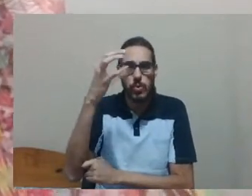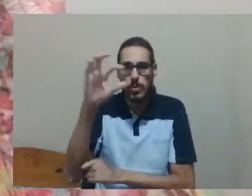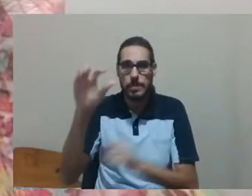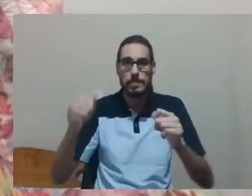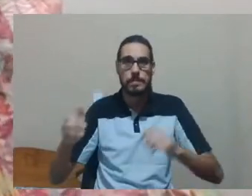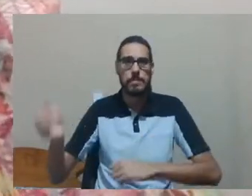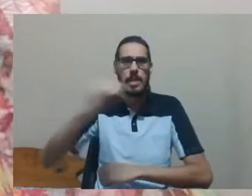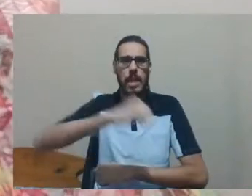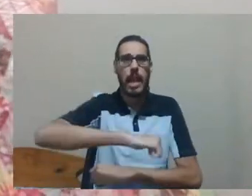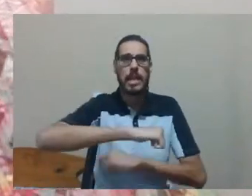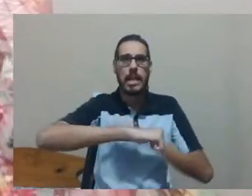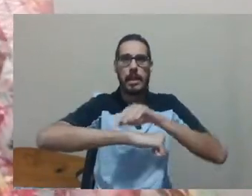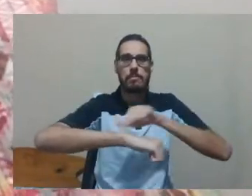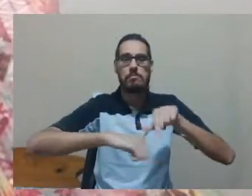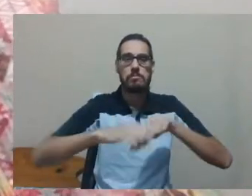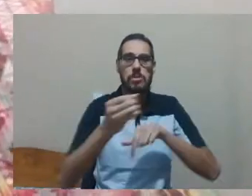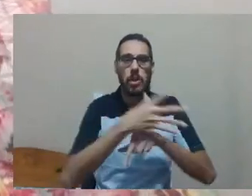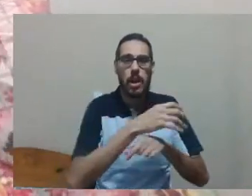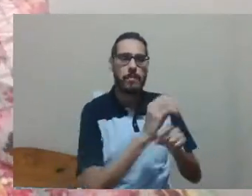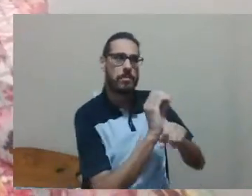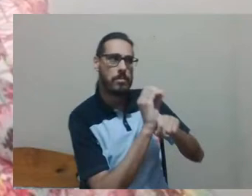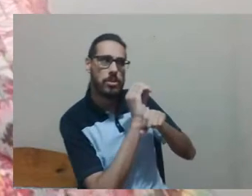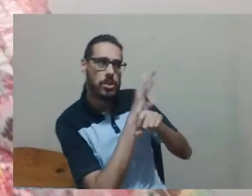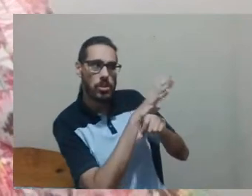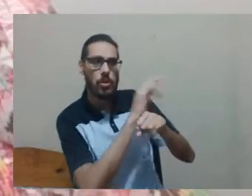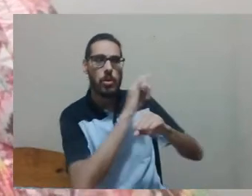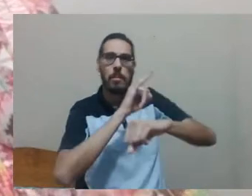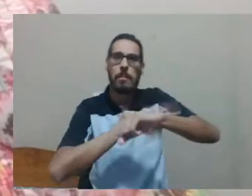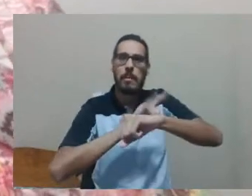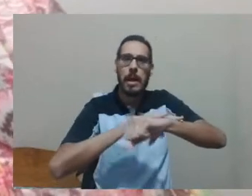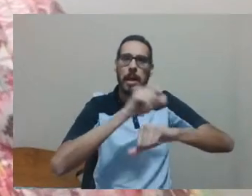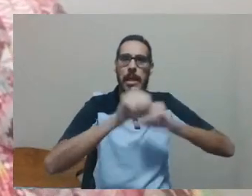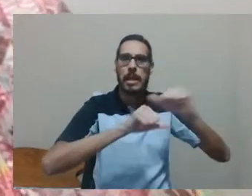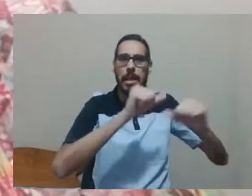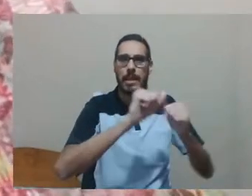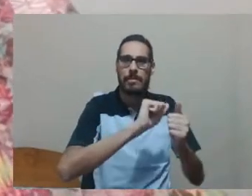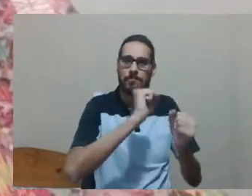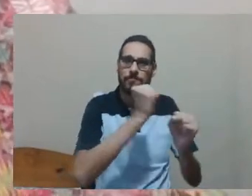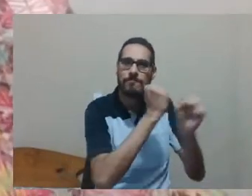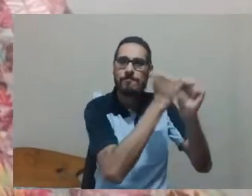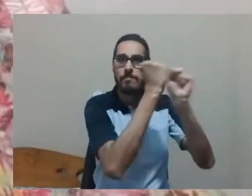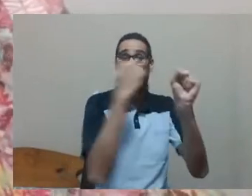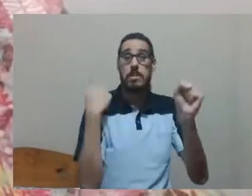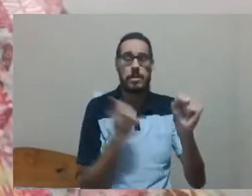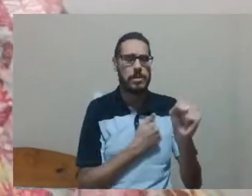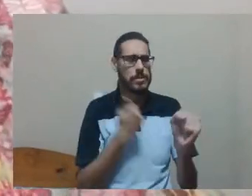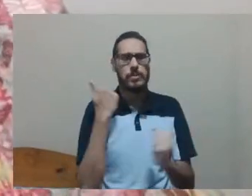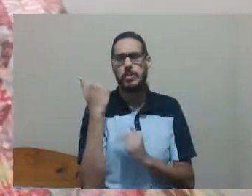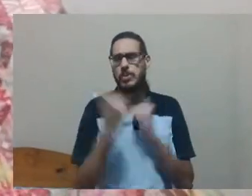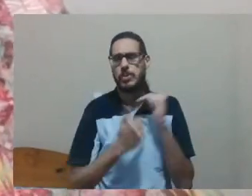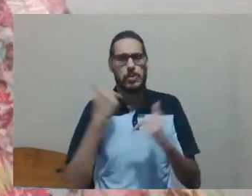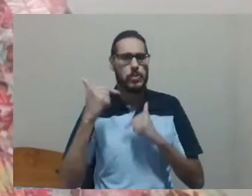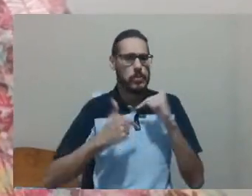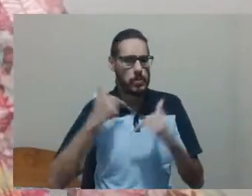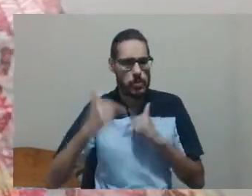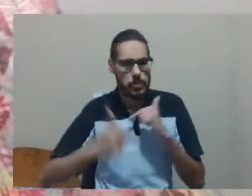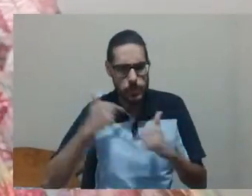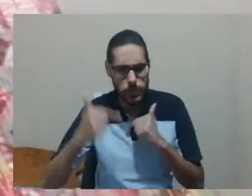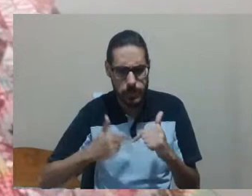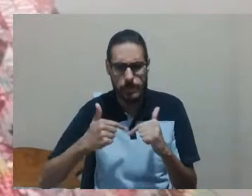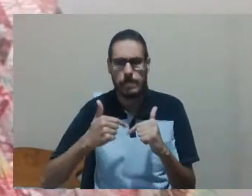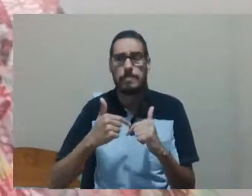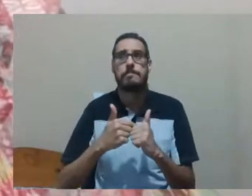novas, projetores, reformas de banheiros. Nós trabalhamos muito. Não